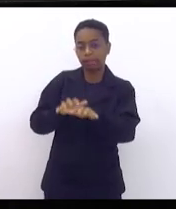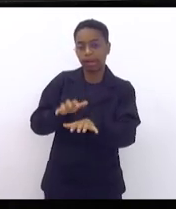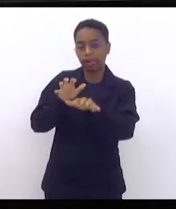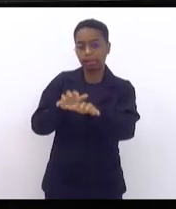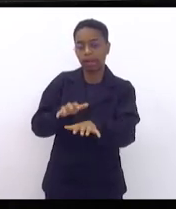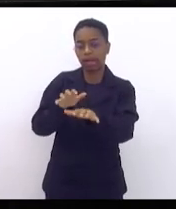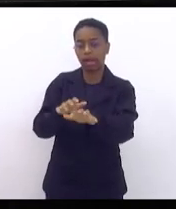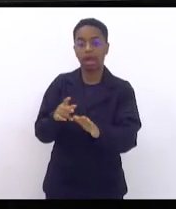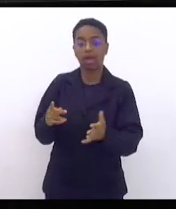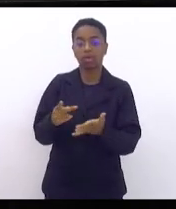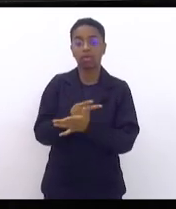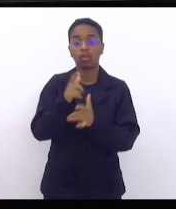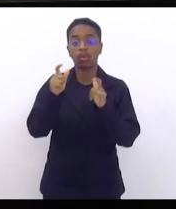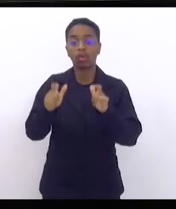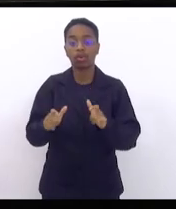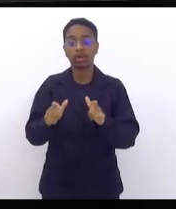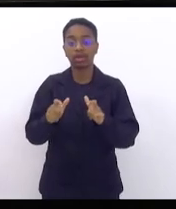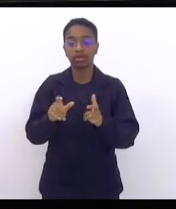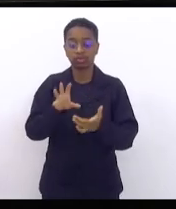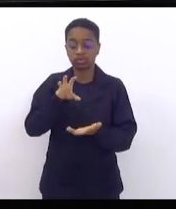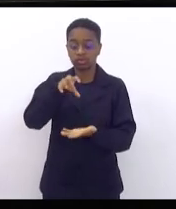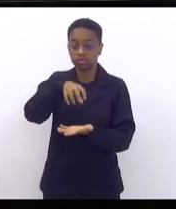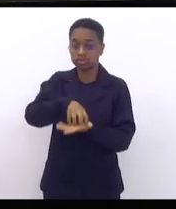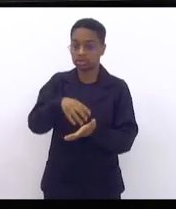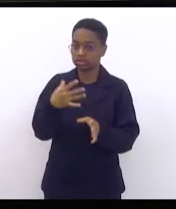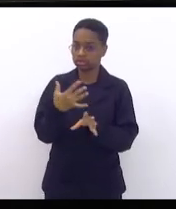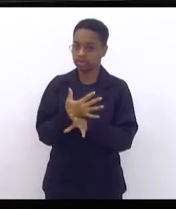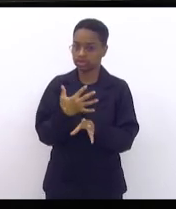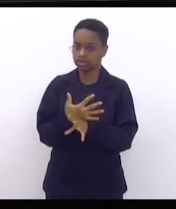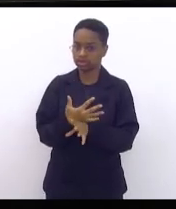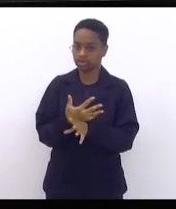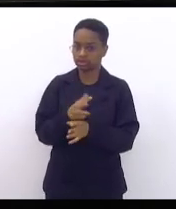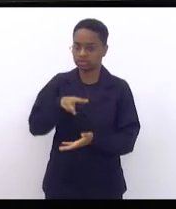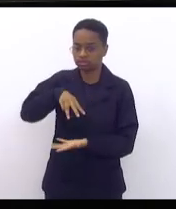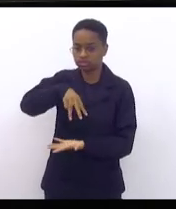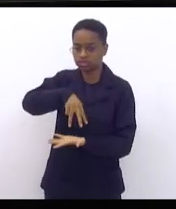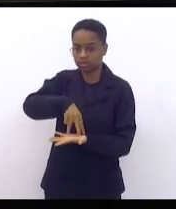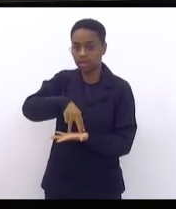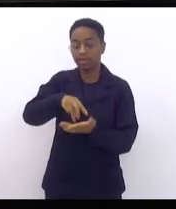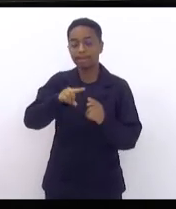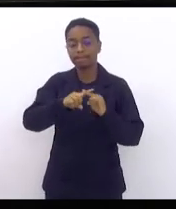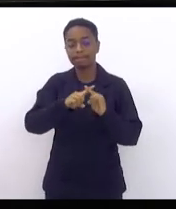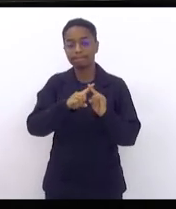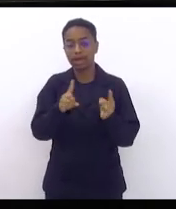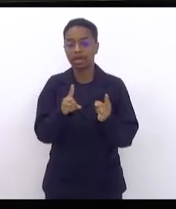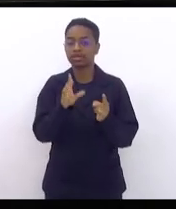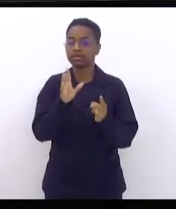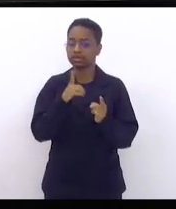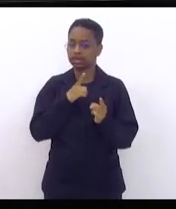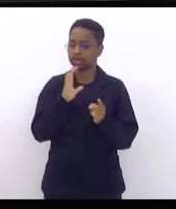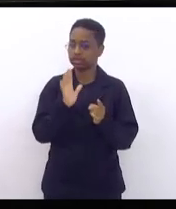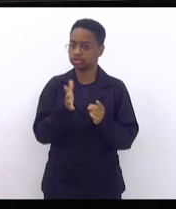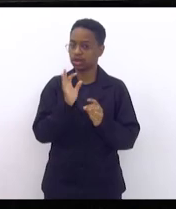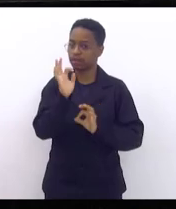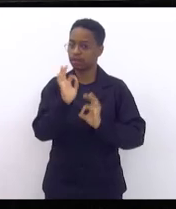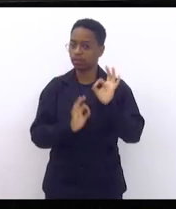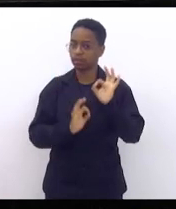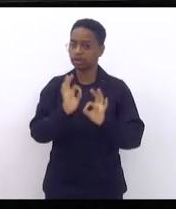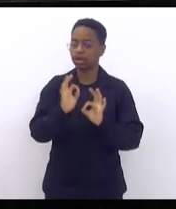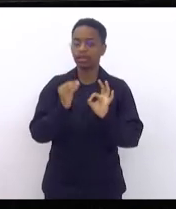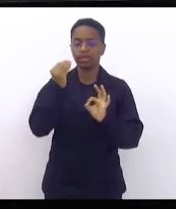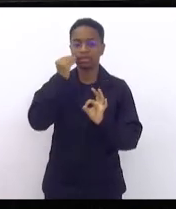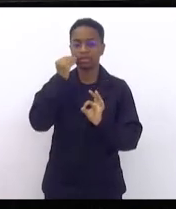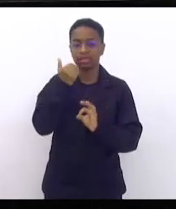para o centro da cidade para o sambódromo E já tinham eles um projeto de fazer